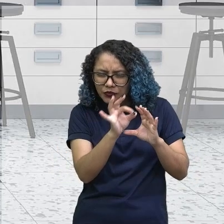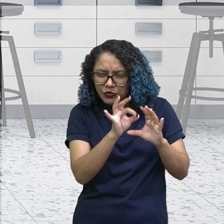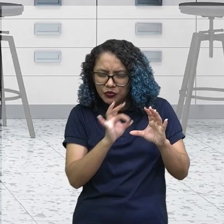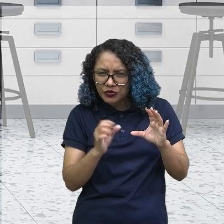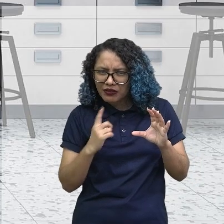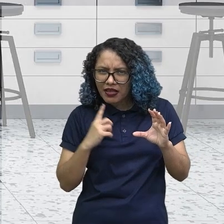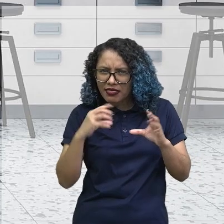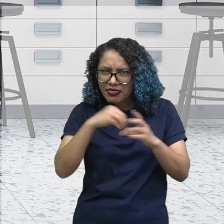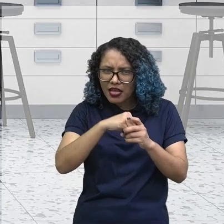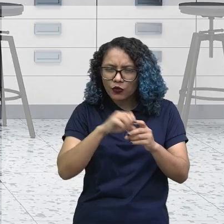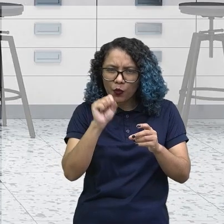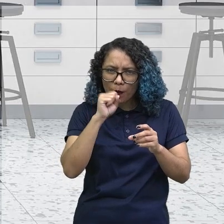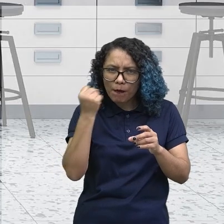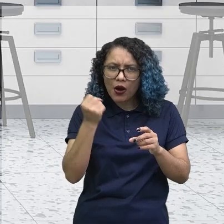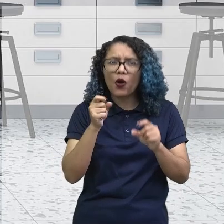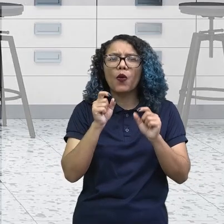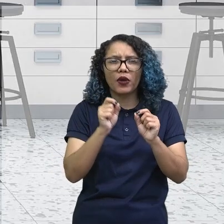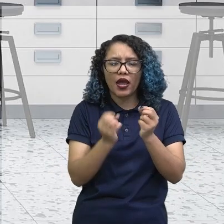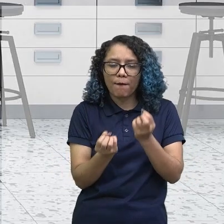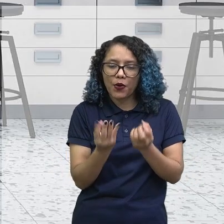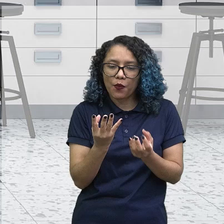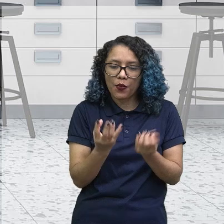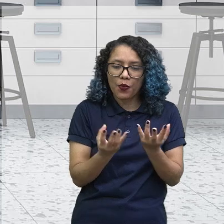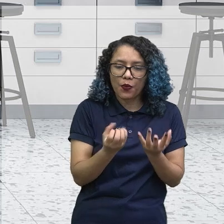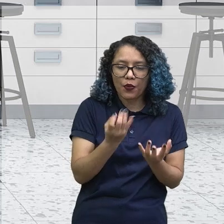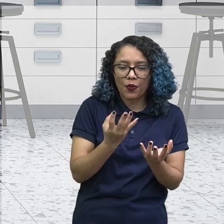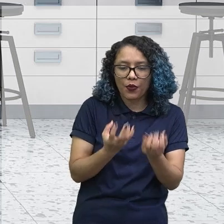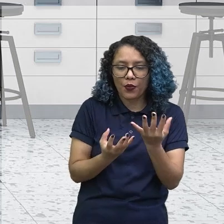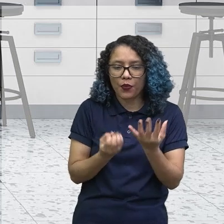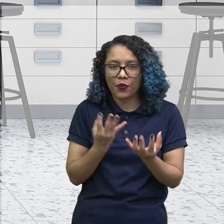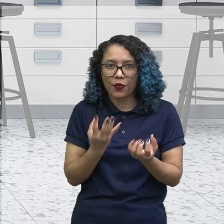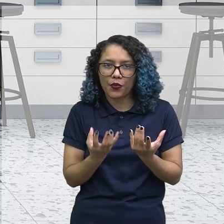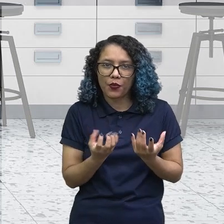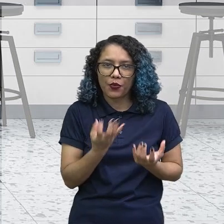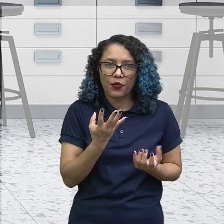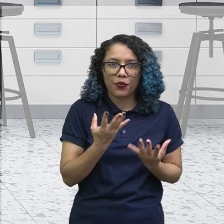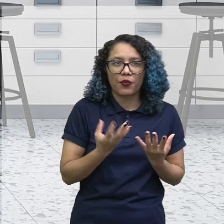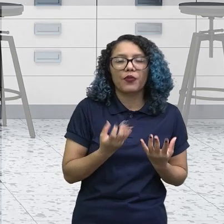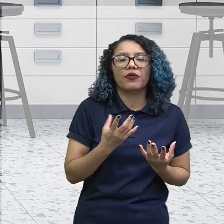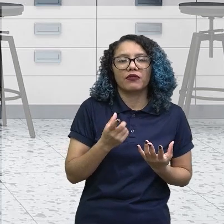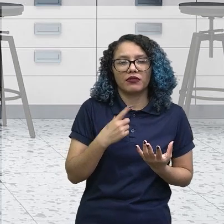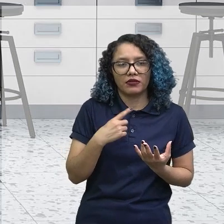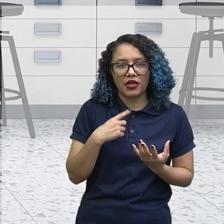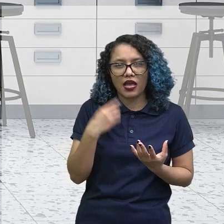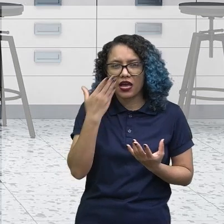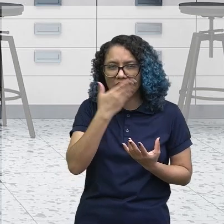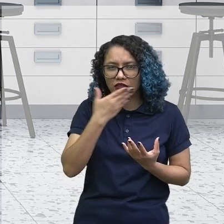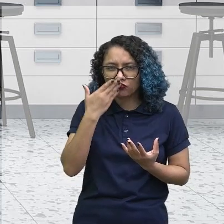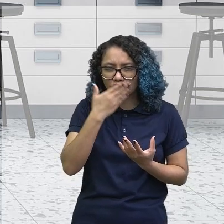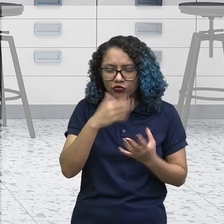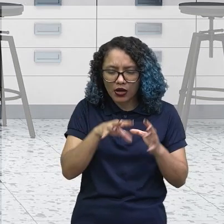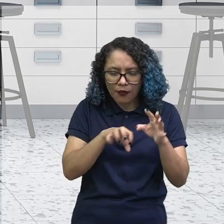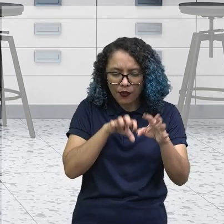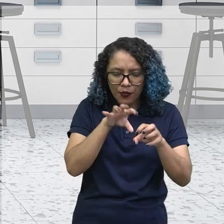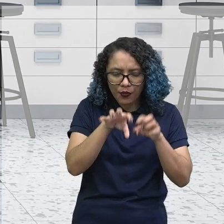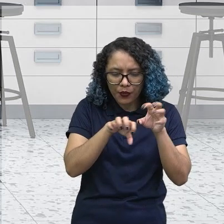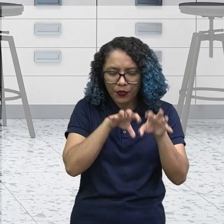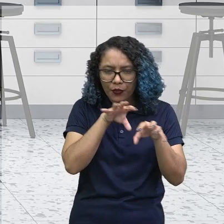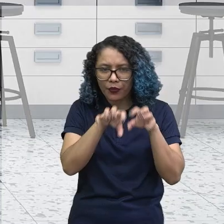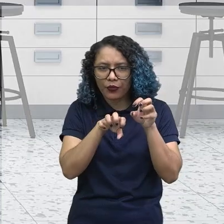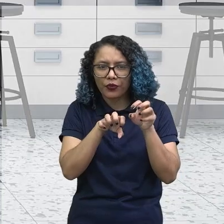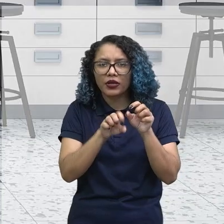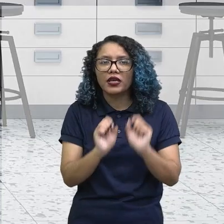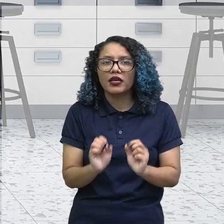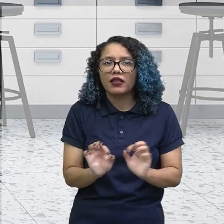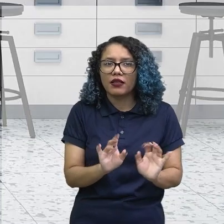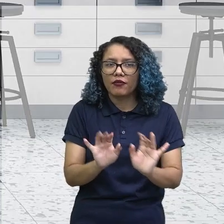É exatamente o resultado dessa reação de fermentação, né? Ele vai se alimentar do açúcar e vai liberar gás carbônico, que é o CO2,